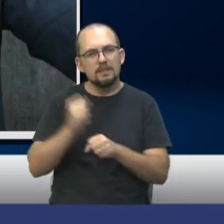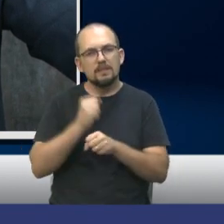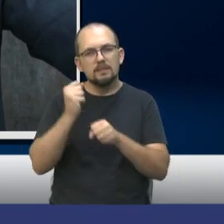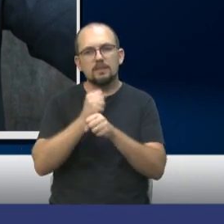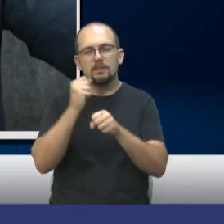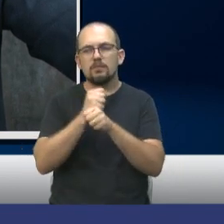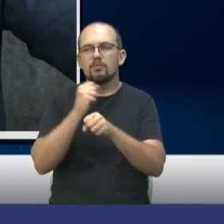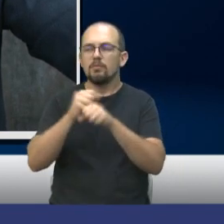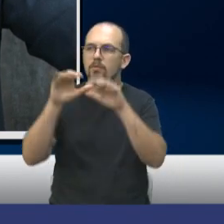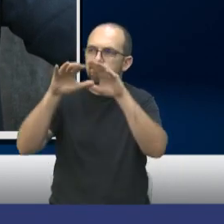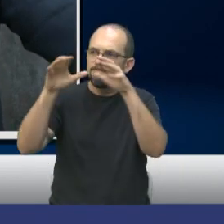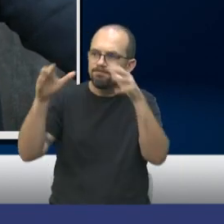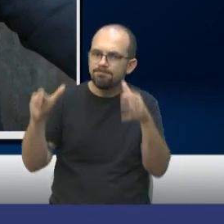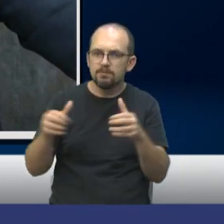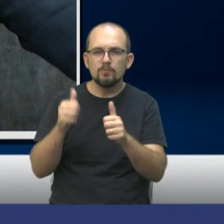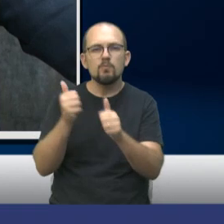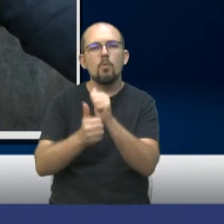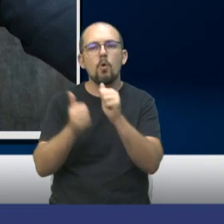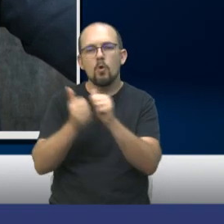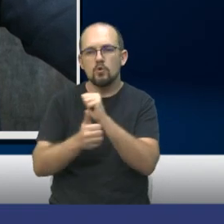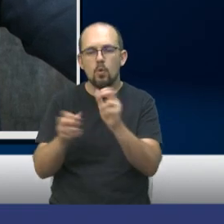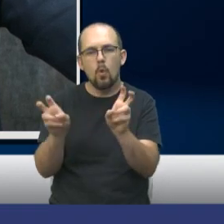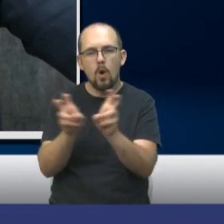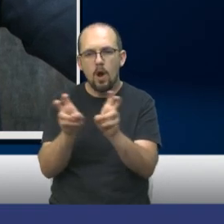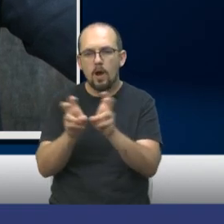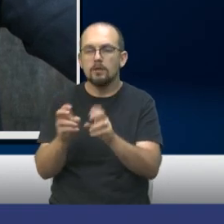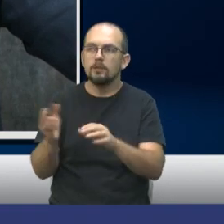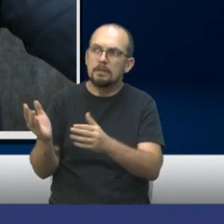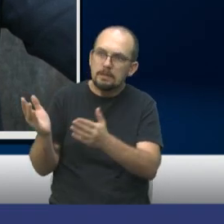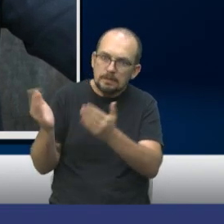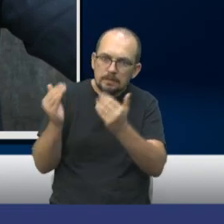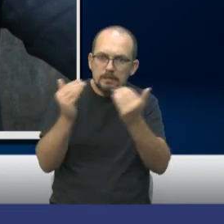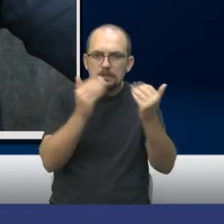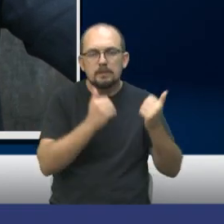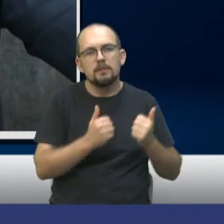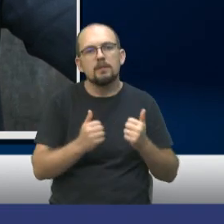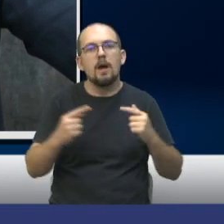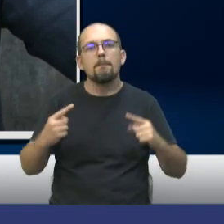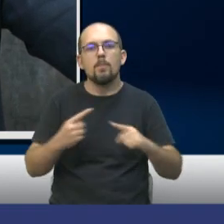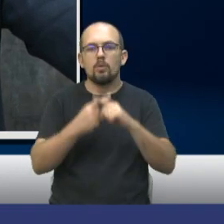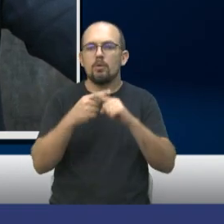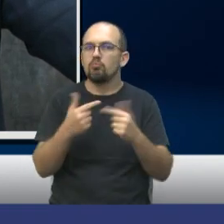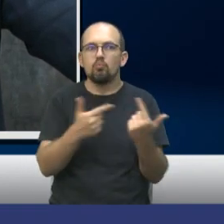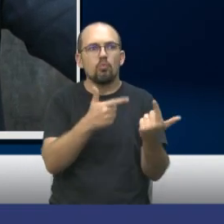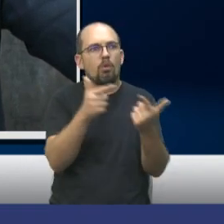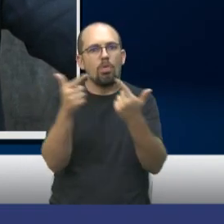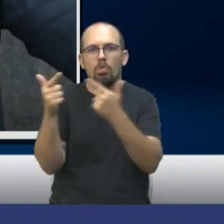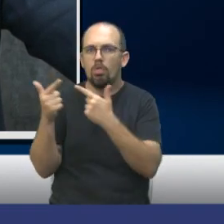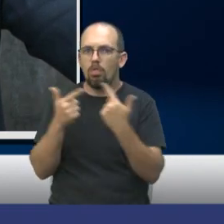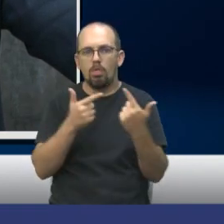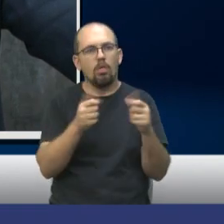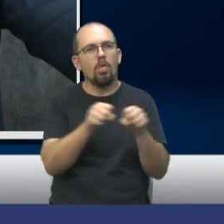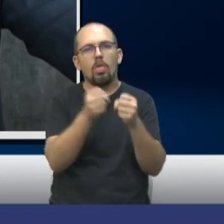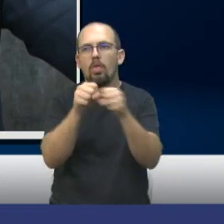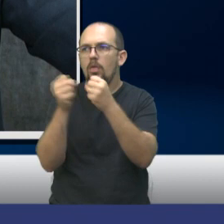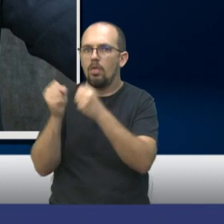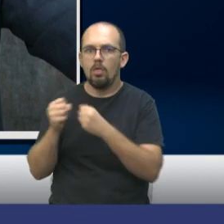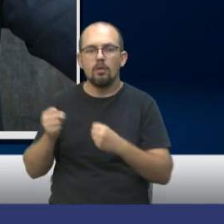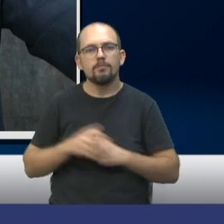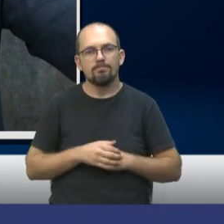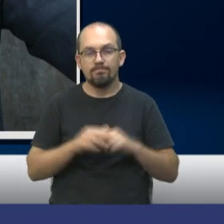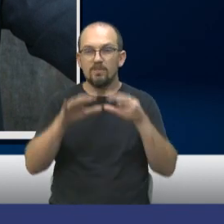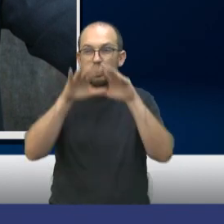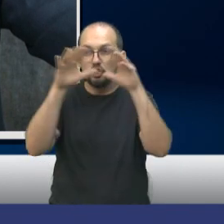praças esportivas, para trazer um campeonato em Jaú, nem tem praça esportiva, é os grandes ginásios.